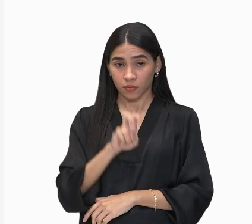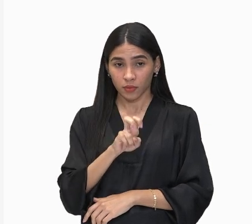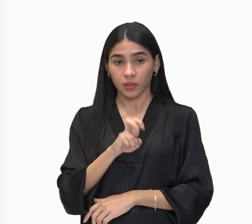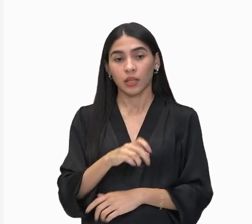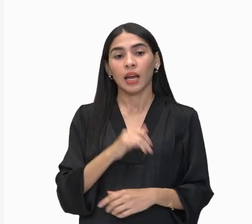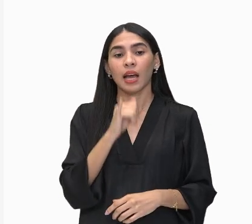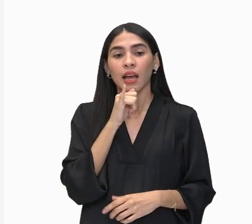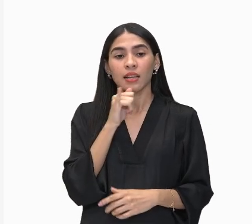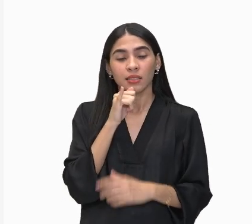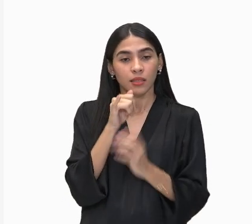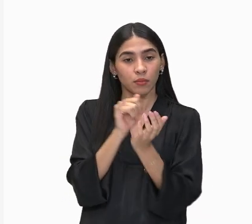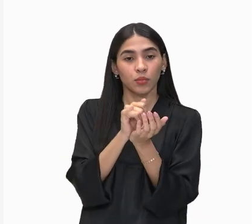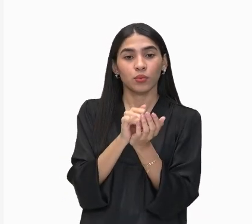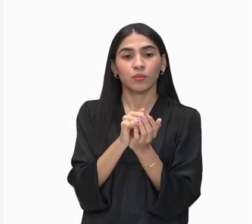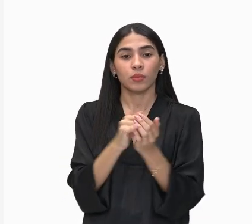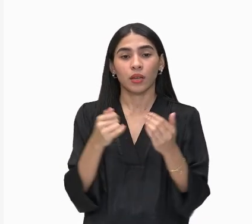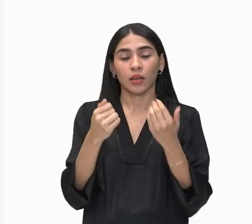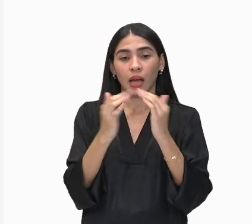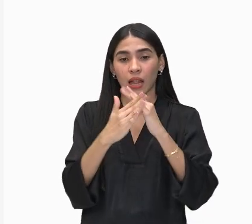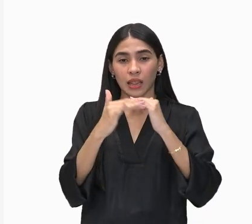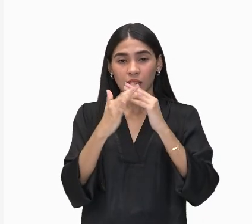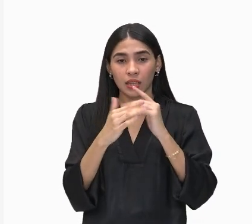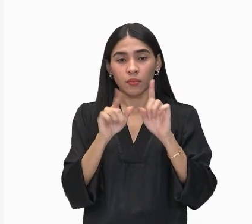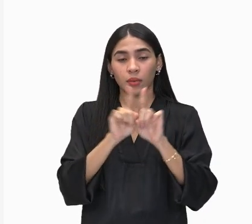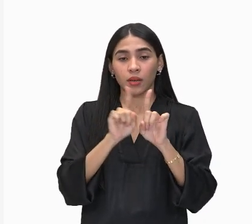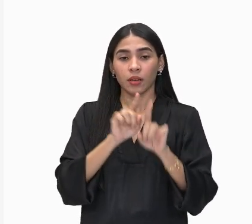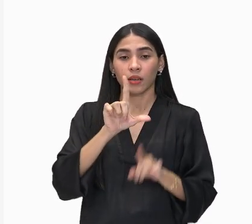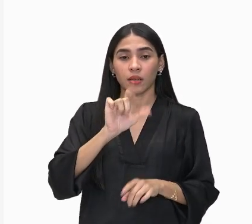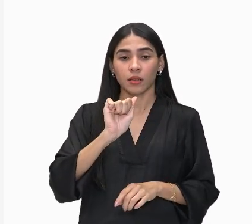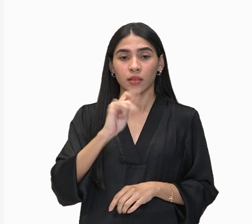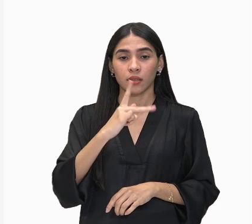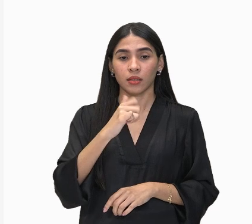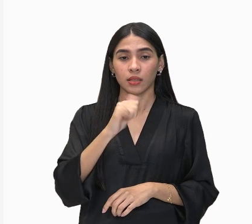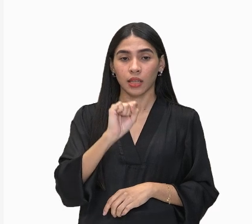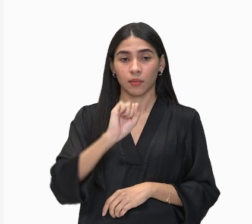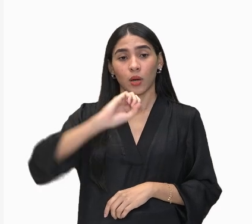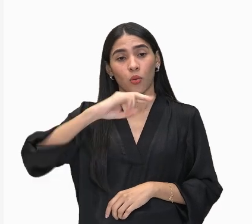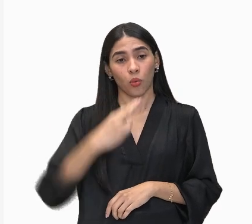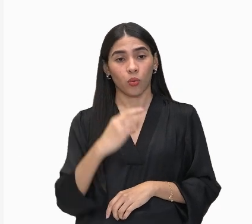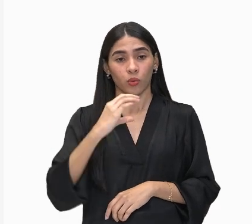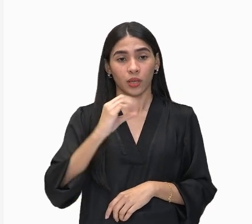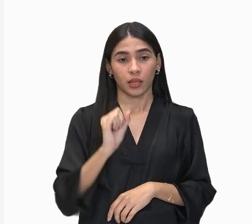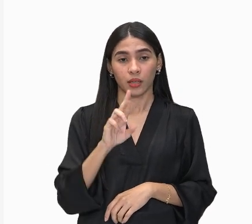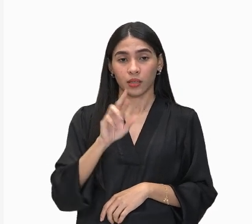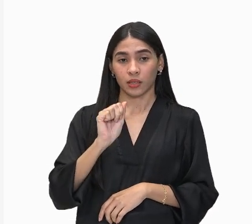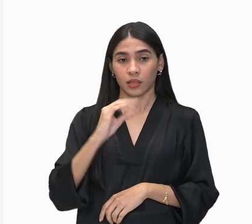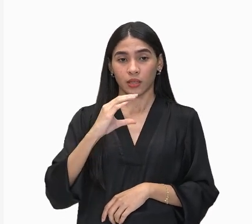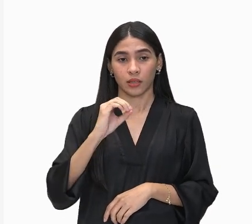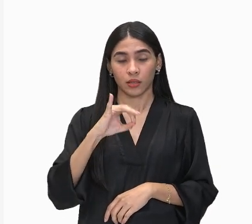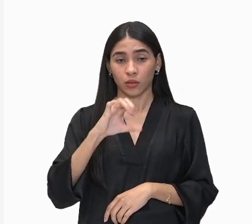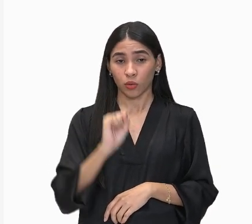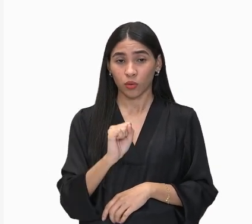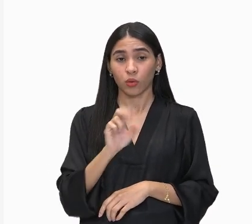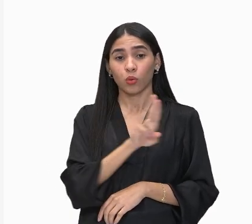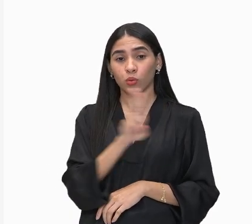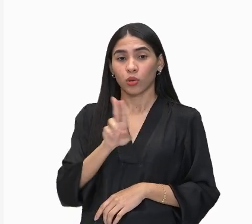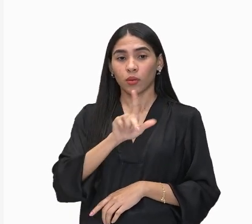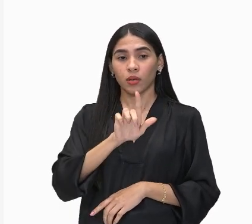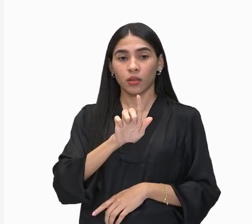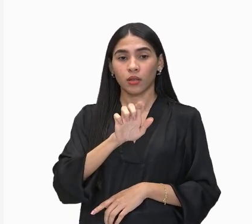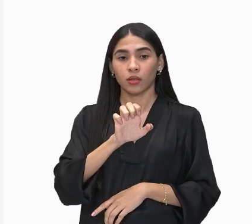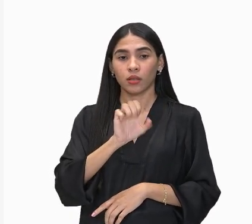lesmas e as lapas. Bem, esse grupo aí, pelo nome Gastrópoda, é porque tem dentro